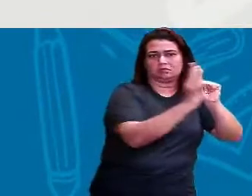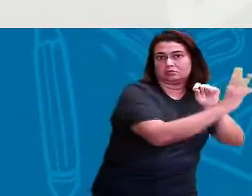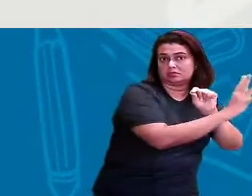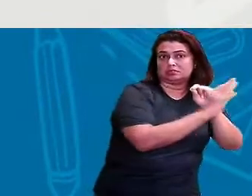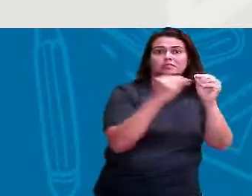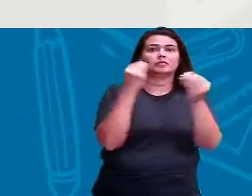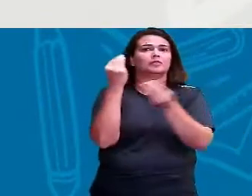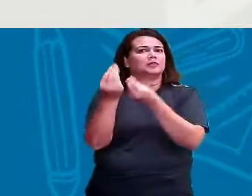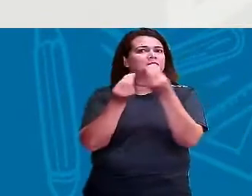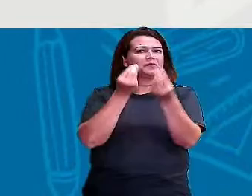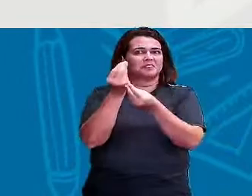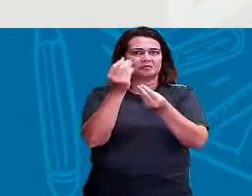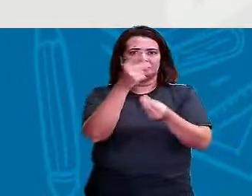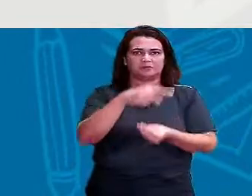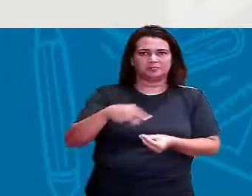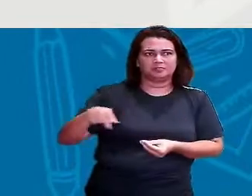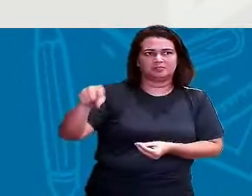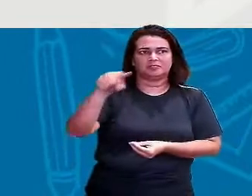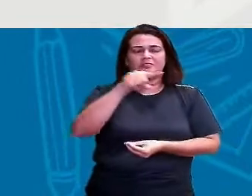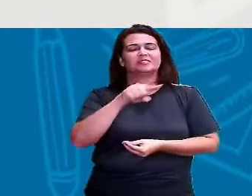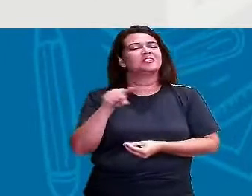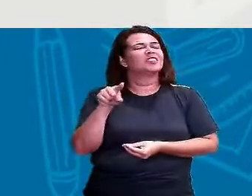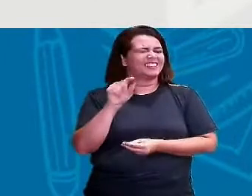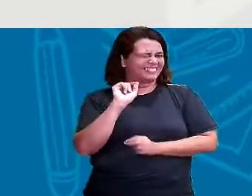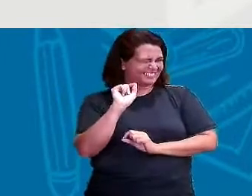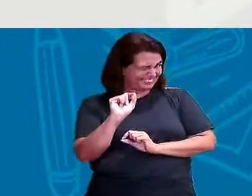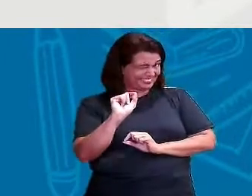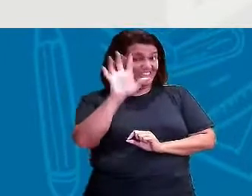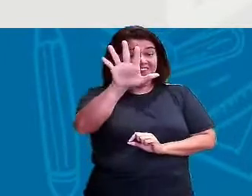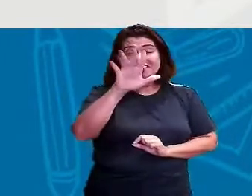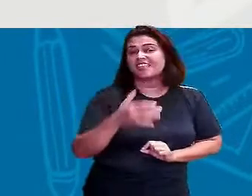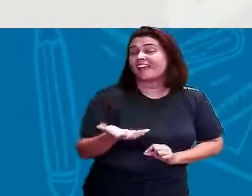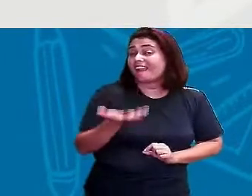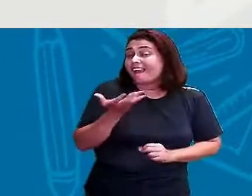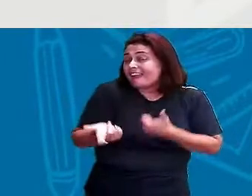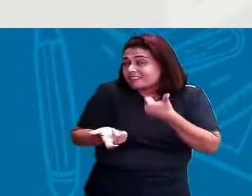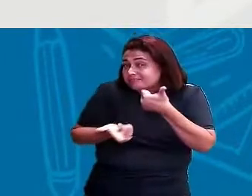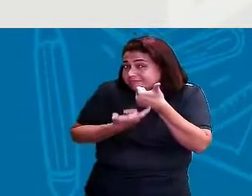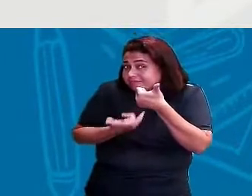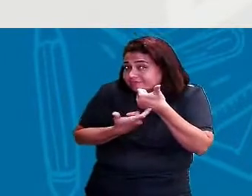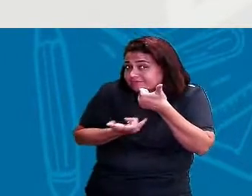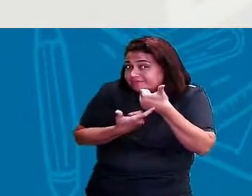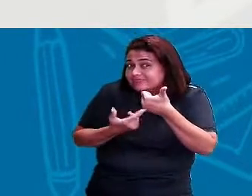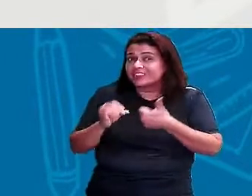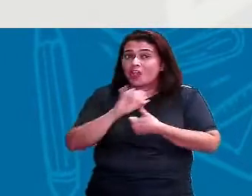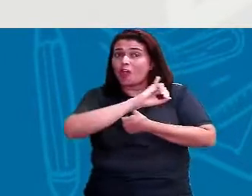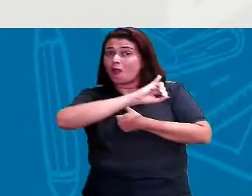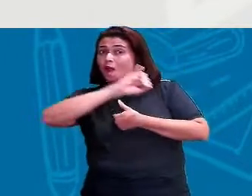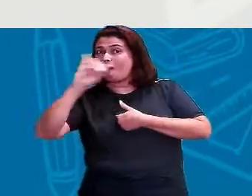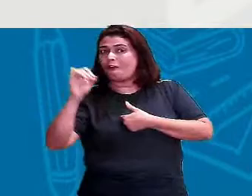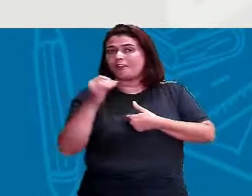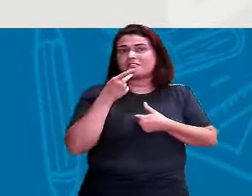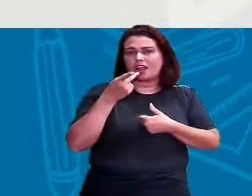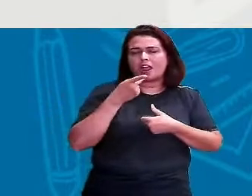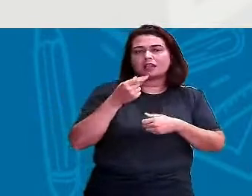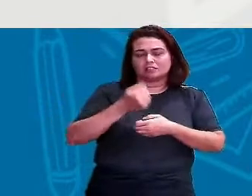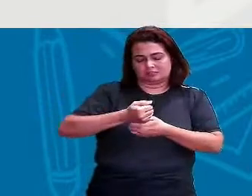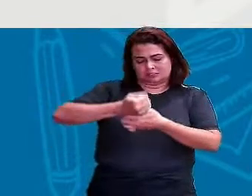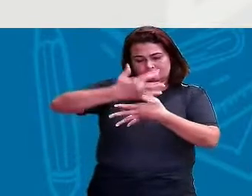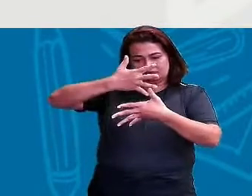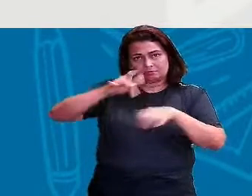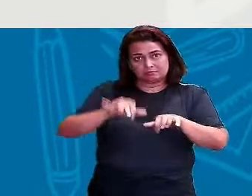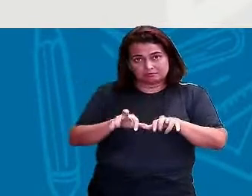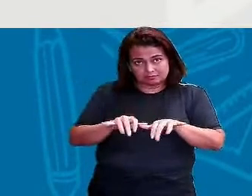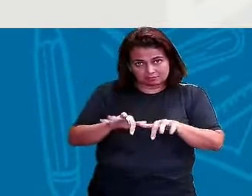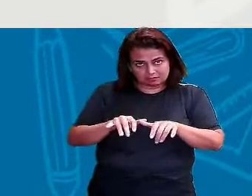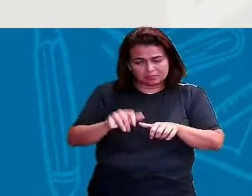caso você tenha um elogio, queira dar um alô, queira tirar alguma dúvida, o chat está